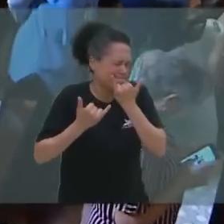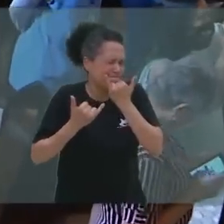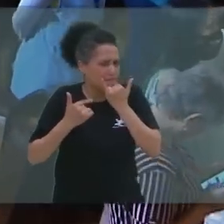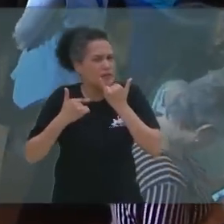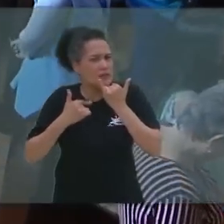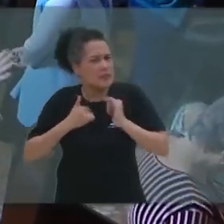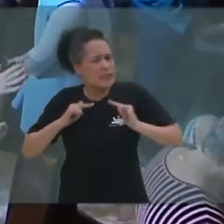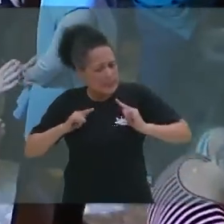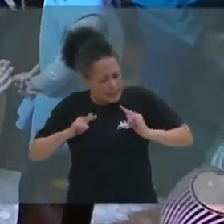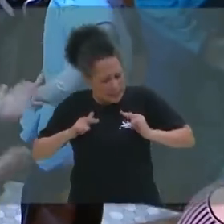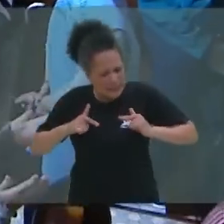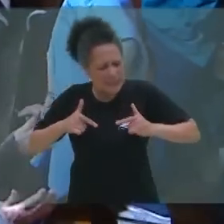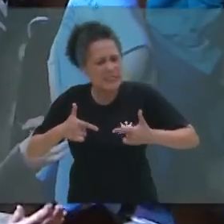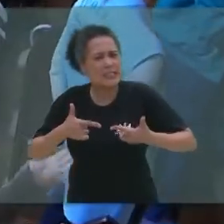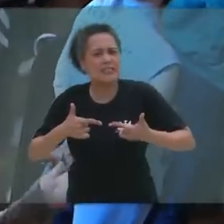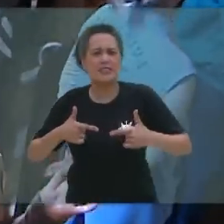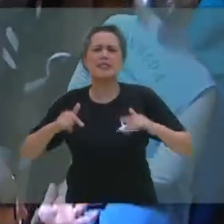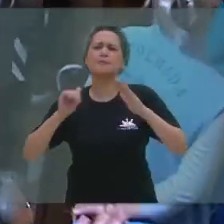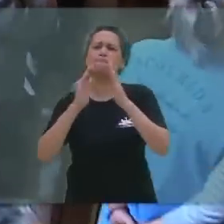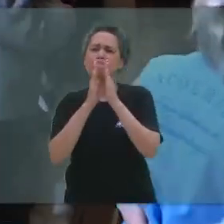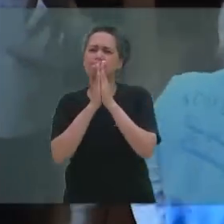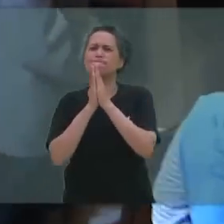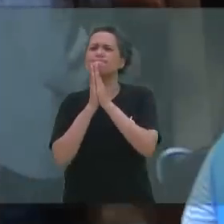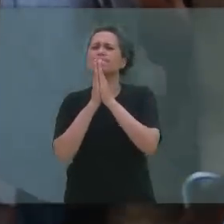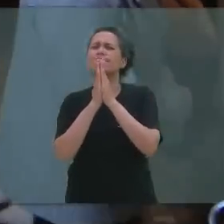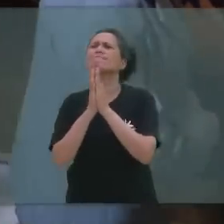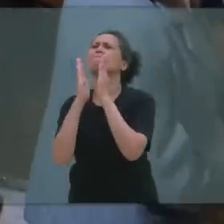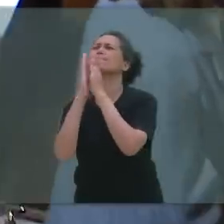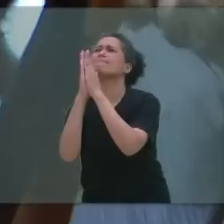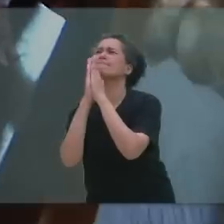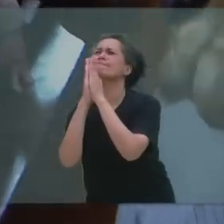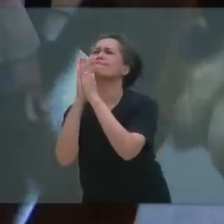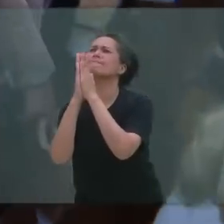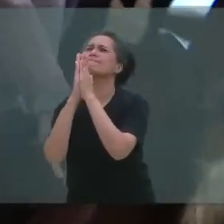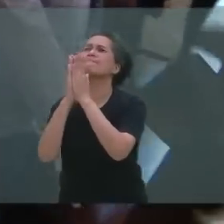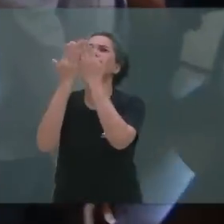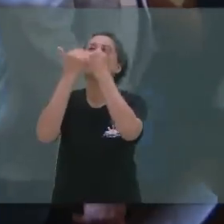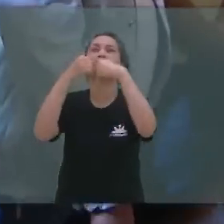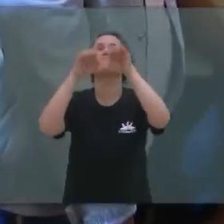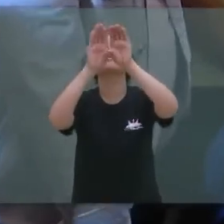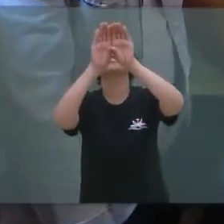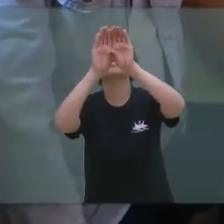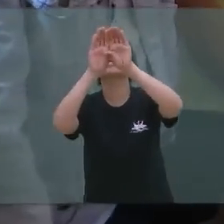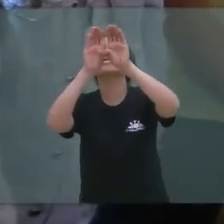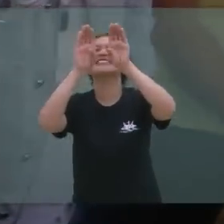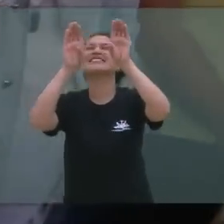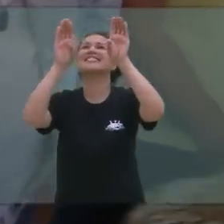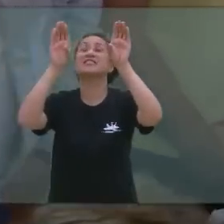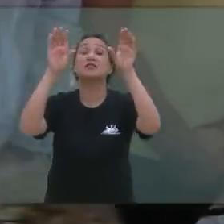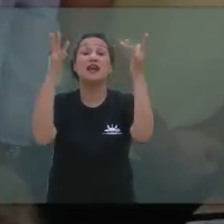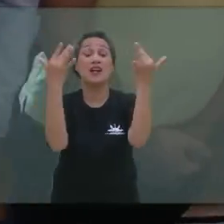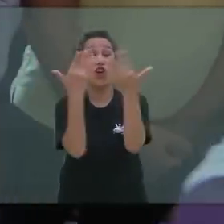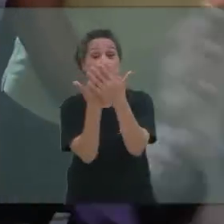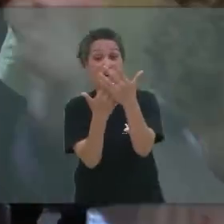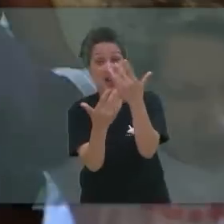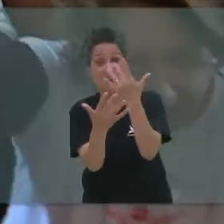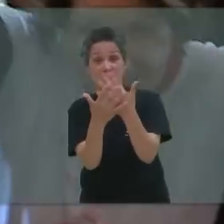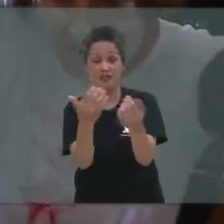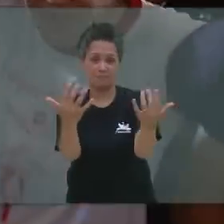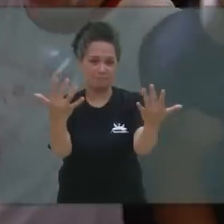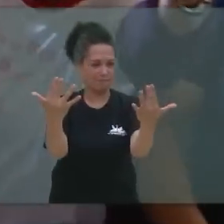lutar, vou rezar e clamar ao céu. Estenda tua mão e